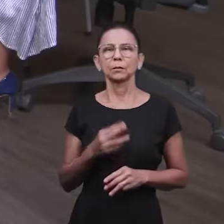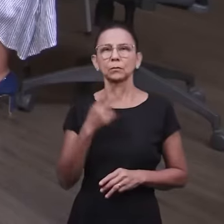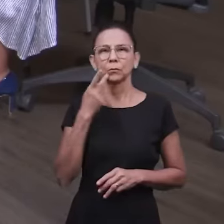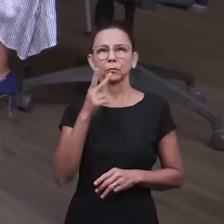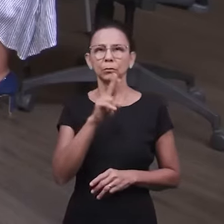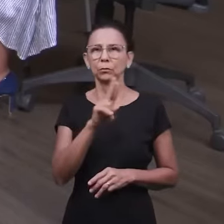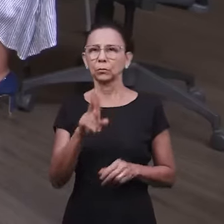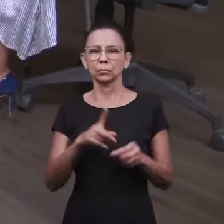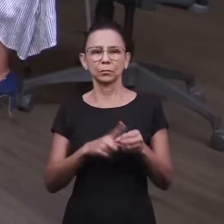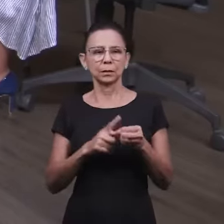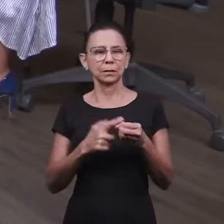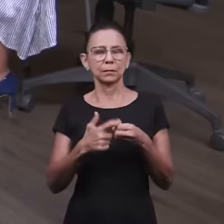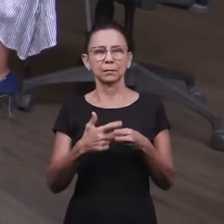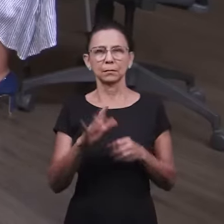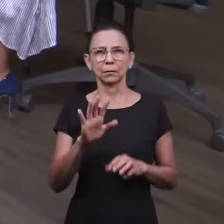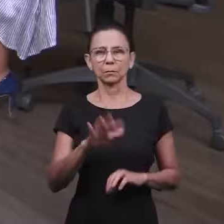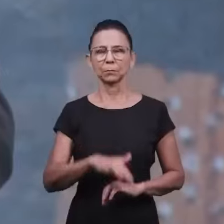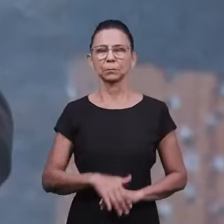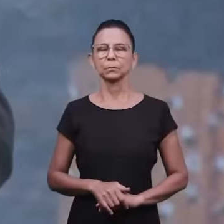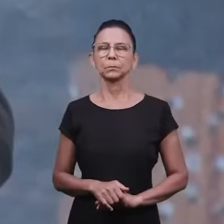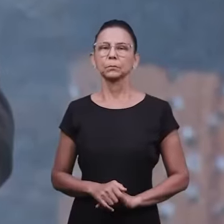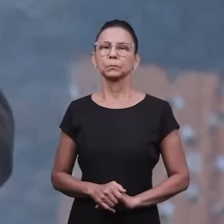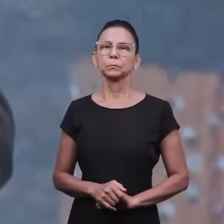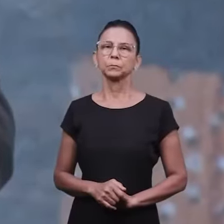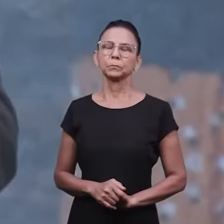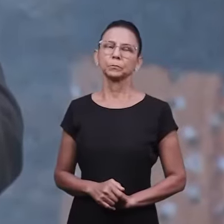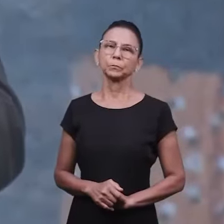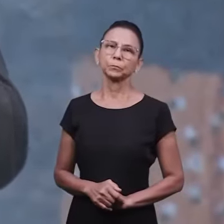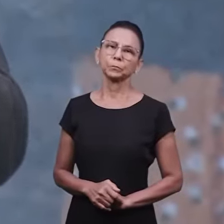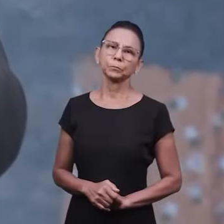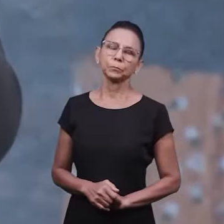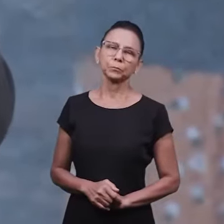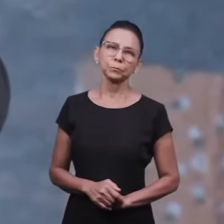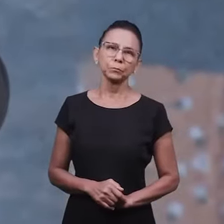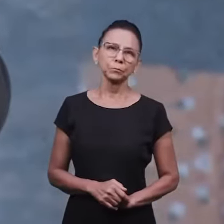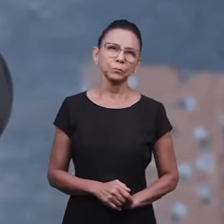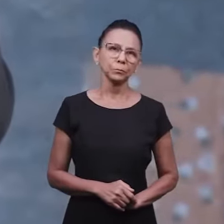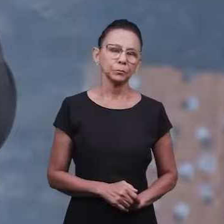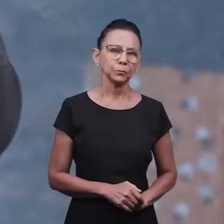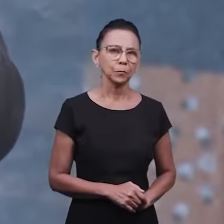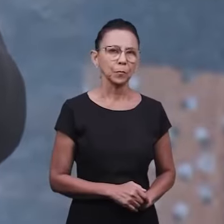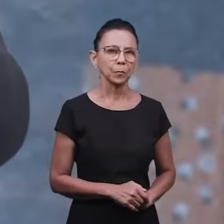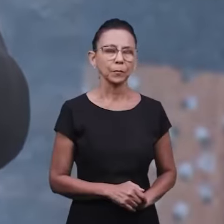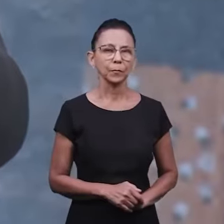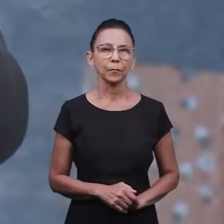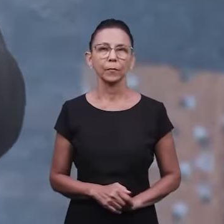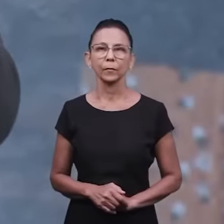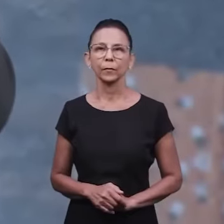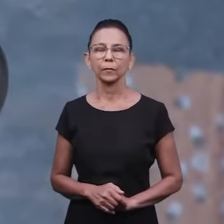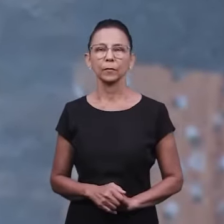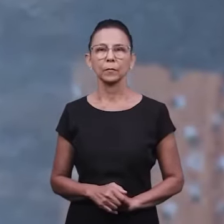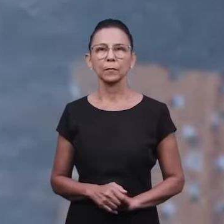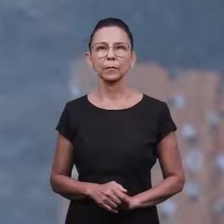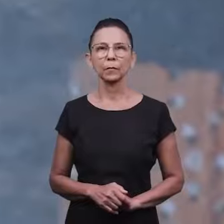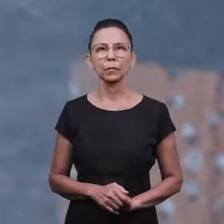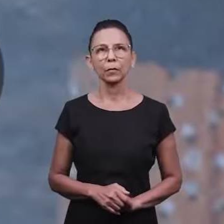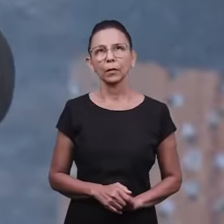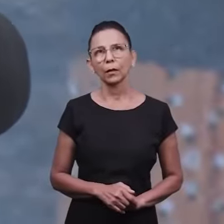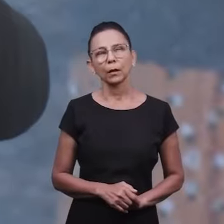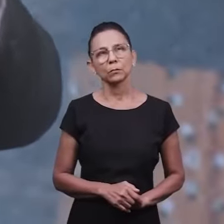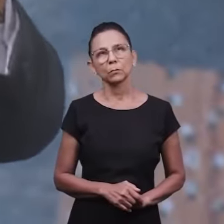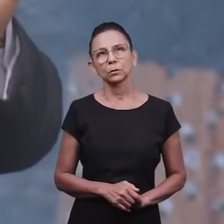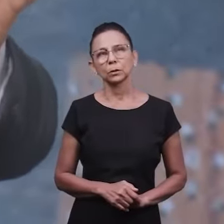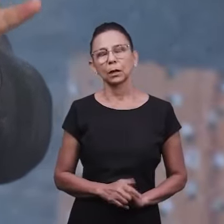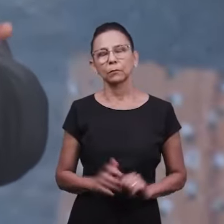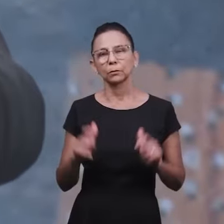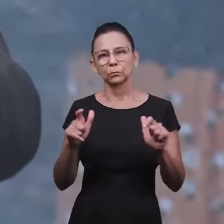cidade, até para não expor, né, a pessoa, mas nós estávamos num ginásio. O ginásio devia ter umas